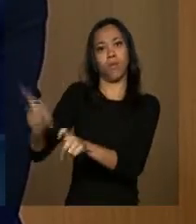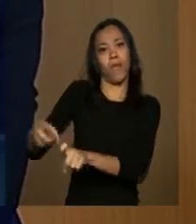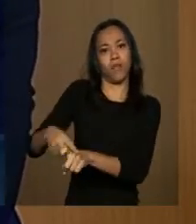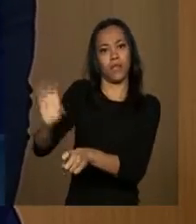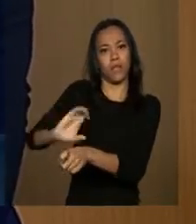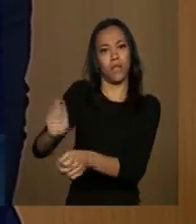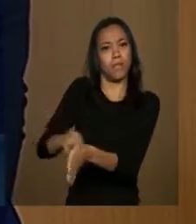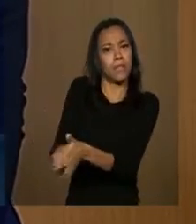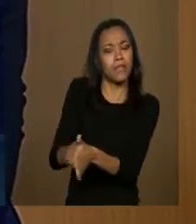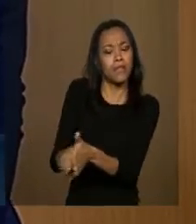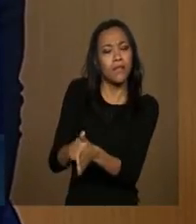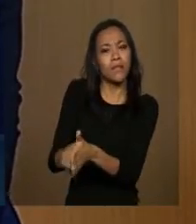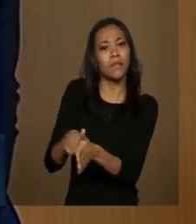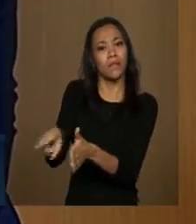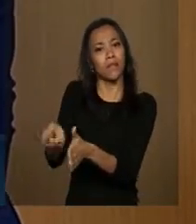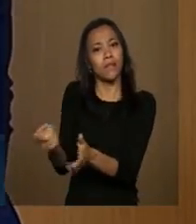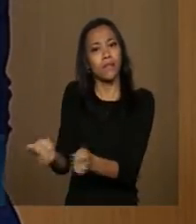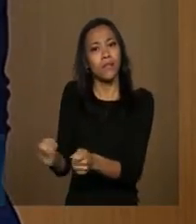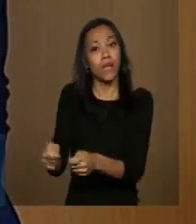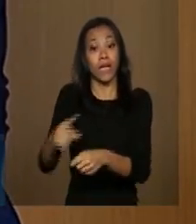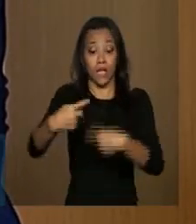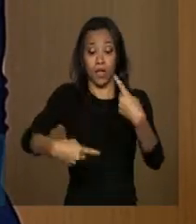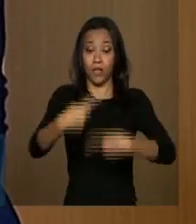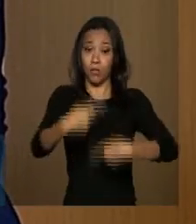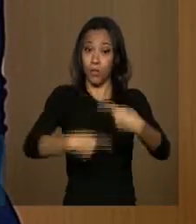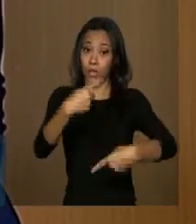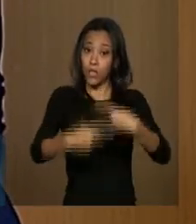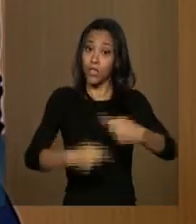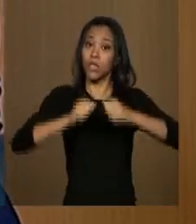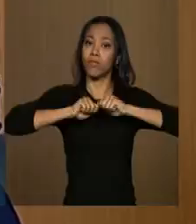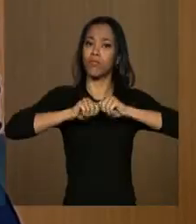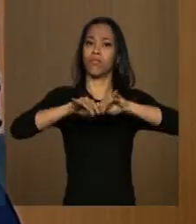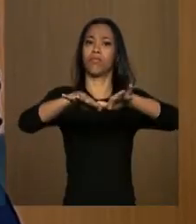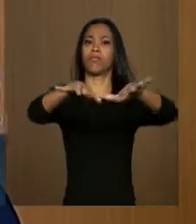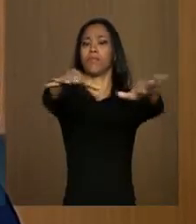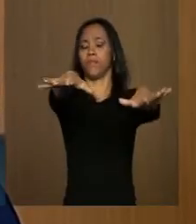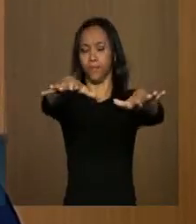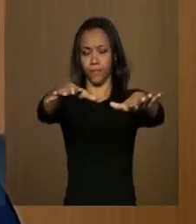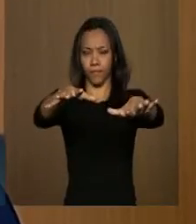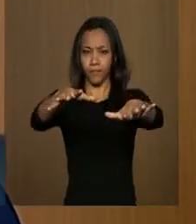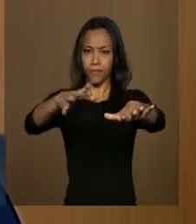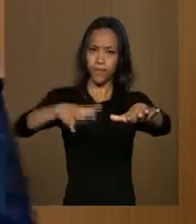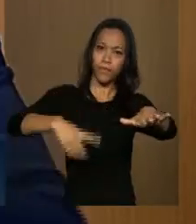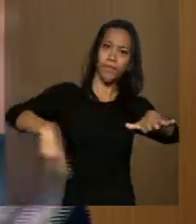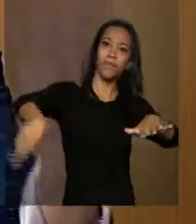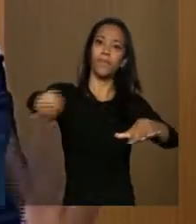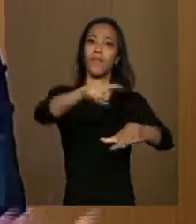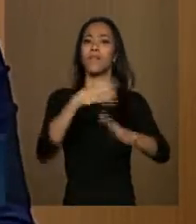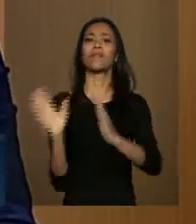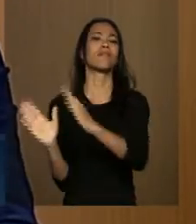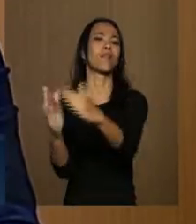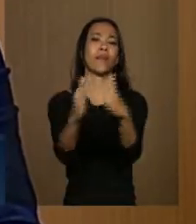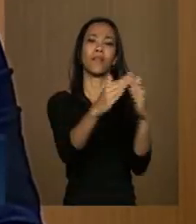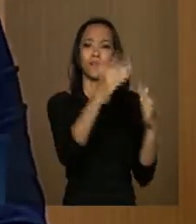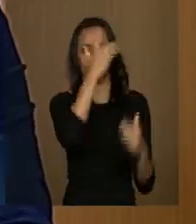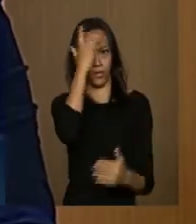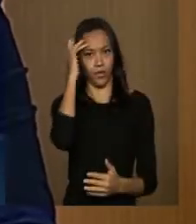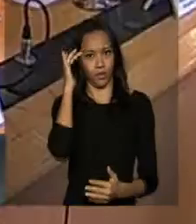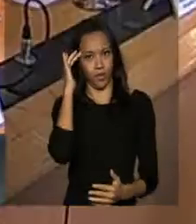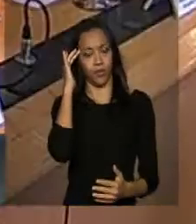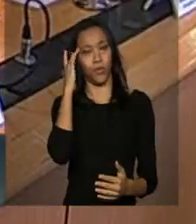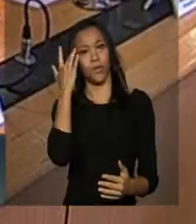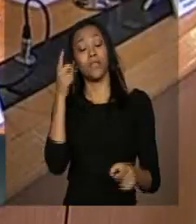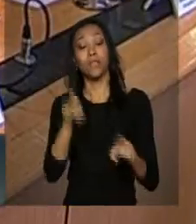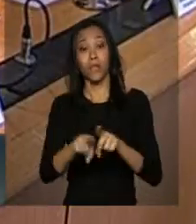estão possibilitando para que essas políticas públicas aconteçam e cheguem na casa de todo mundo, cheguem nas